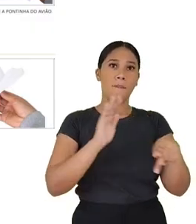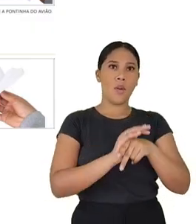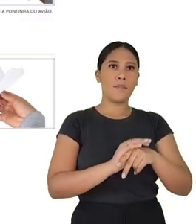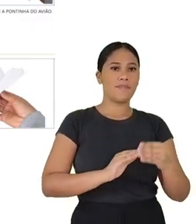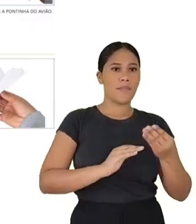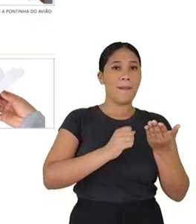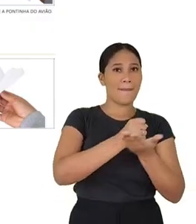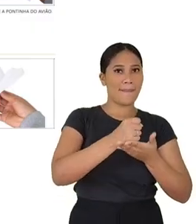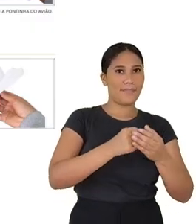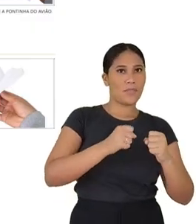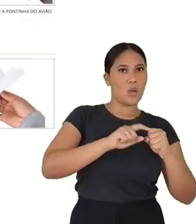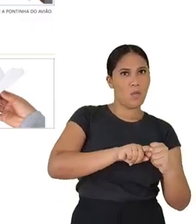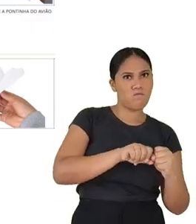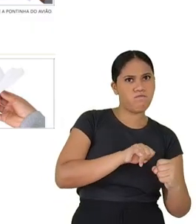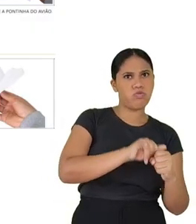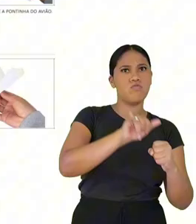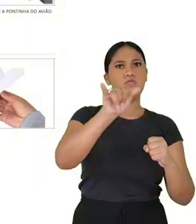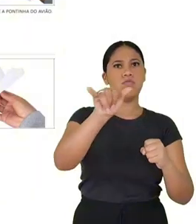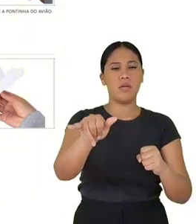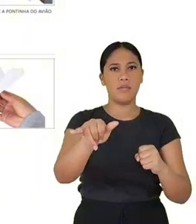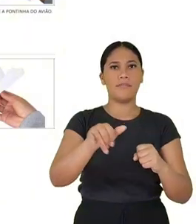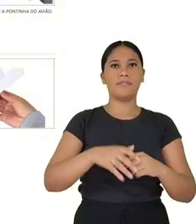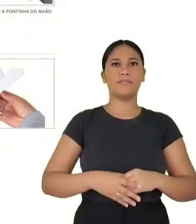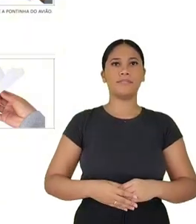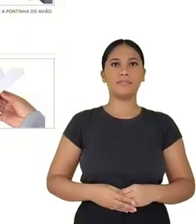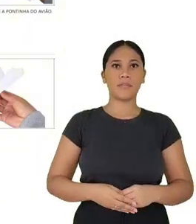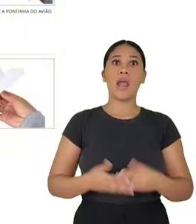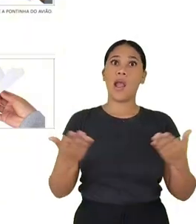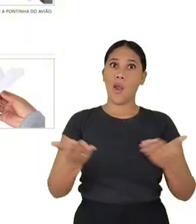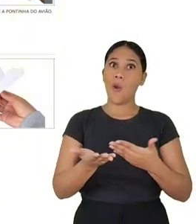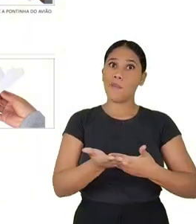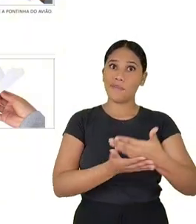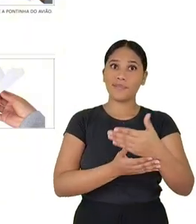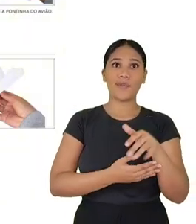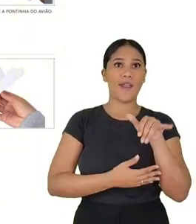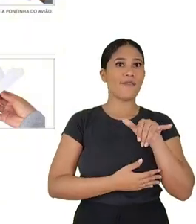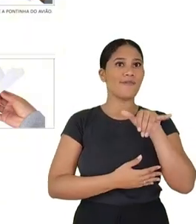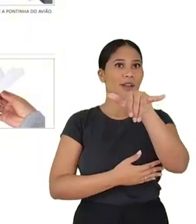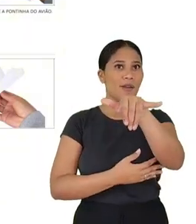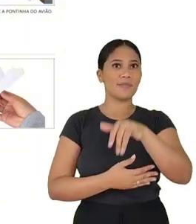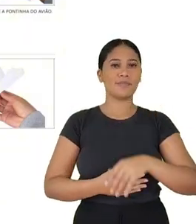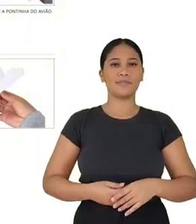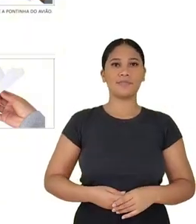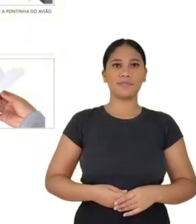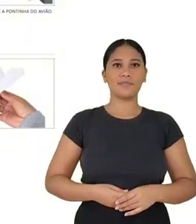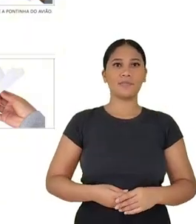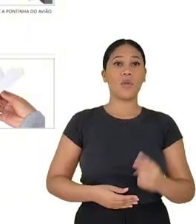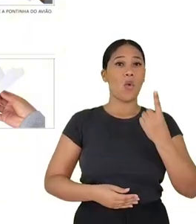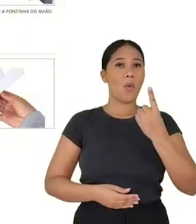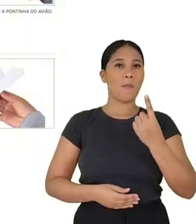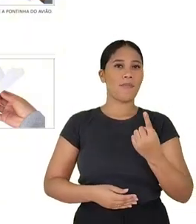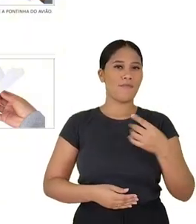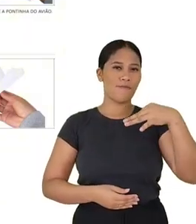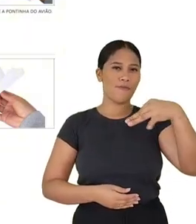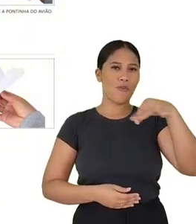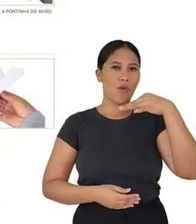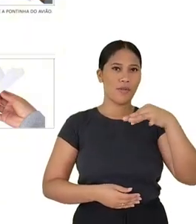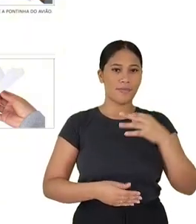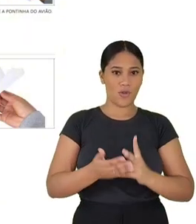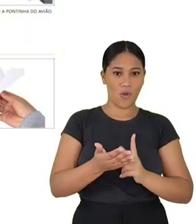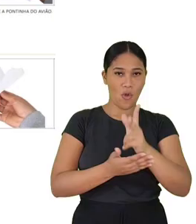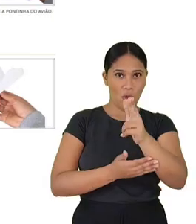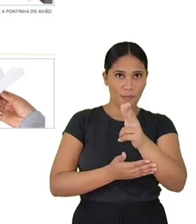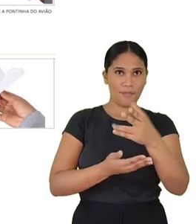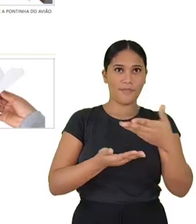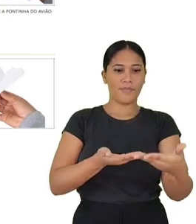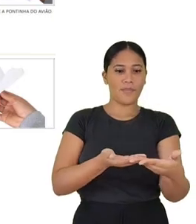será para o lançador e a outra para o avião. Primeiro vamos fazer o avião. Pegue uma das folhas de